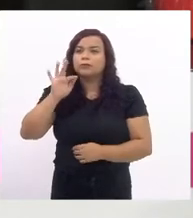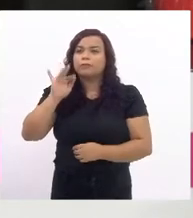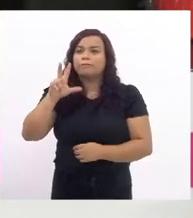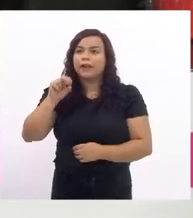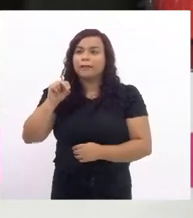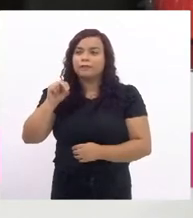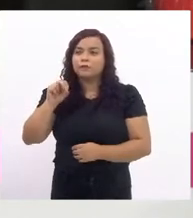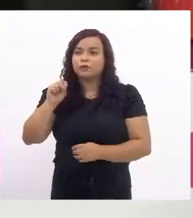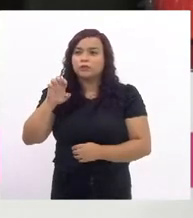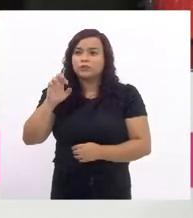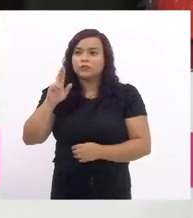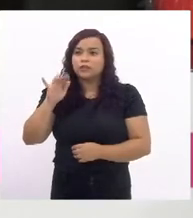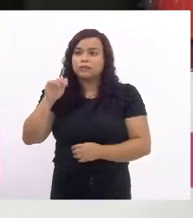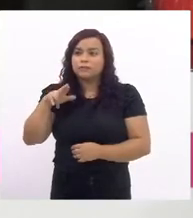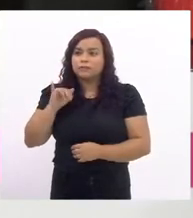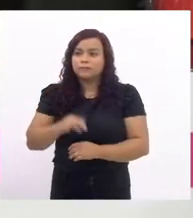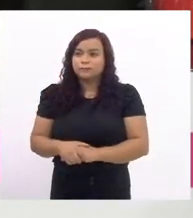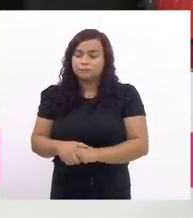Serafim